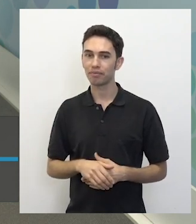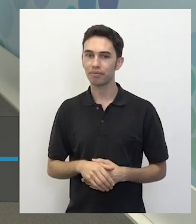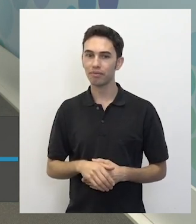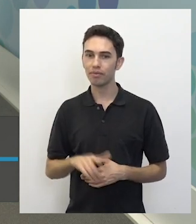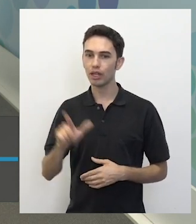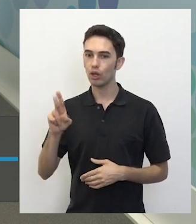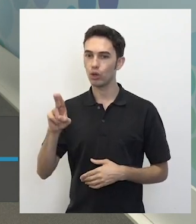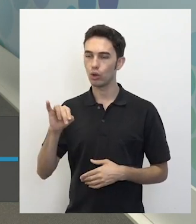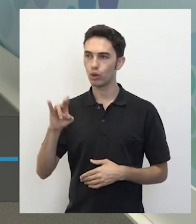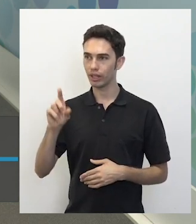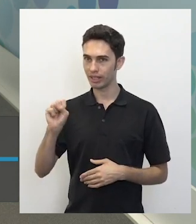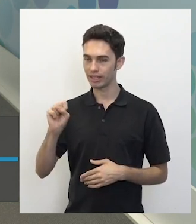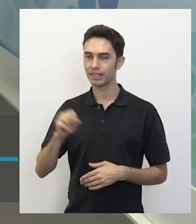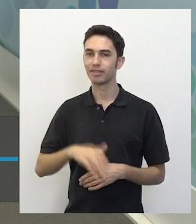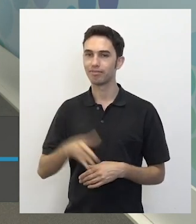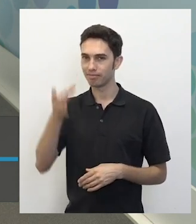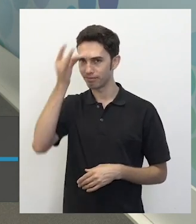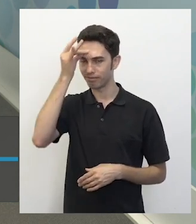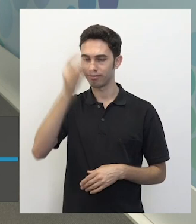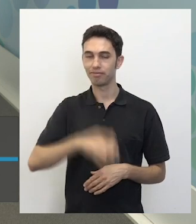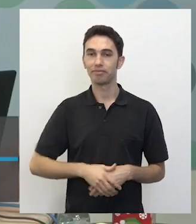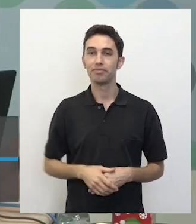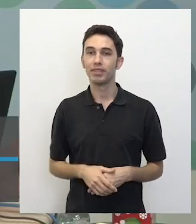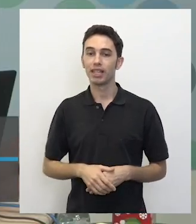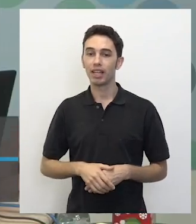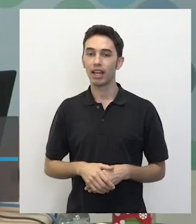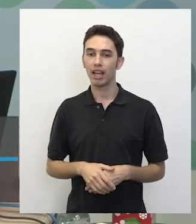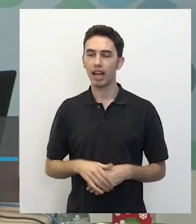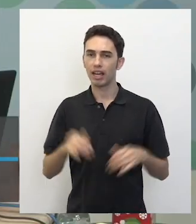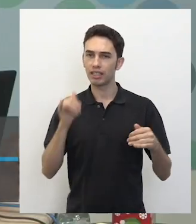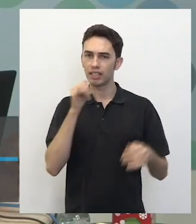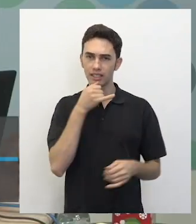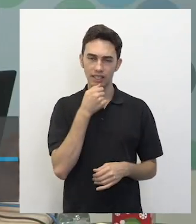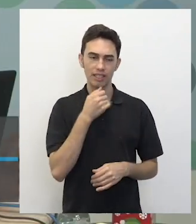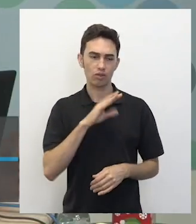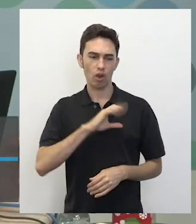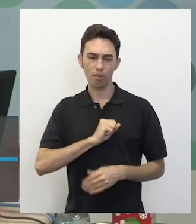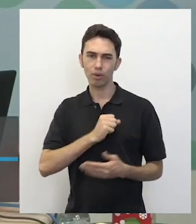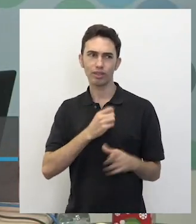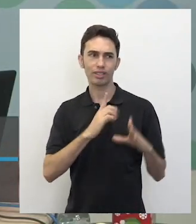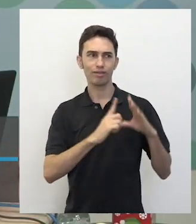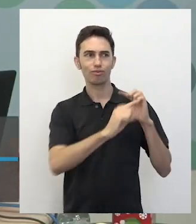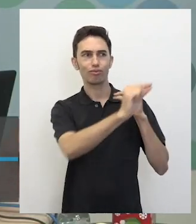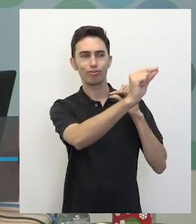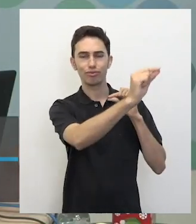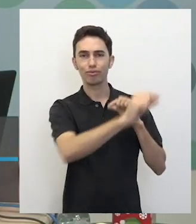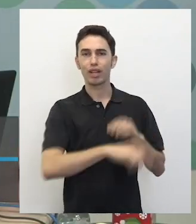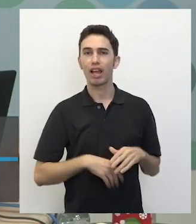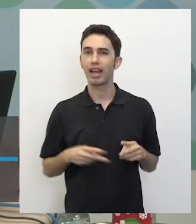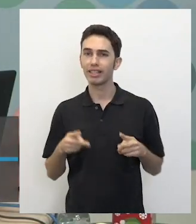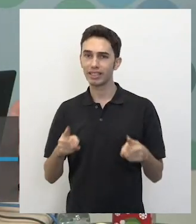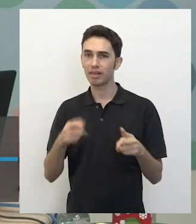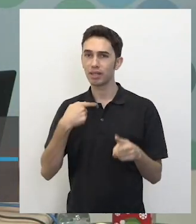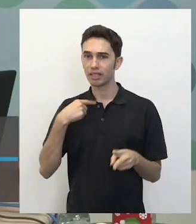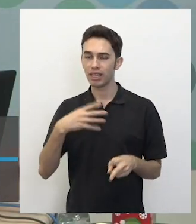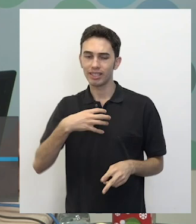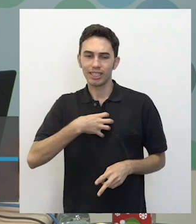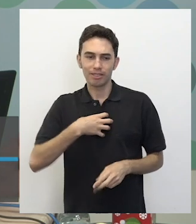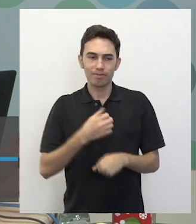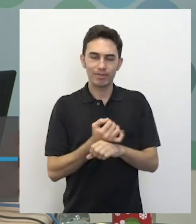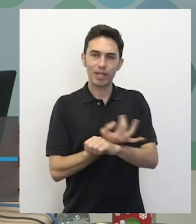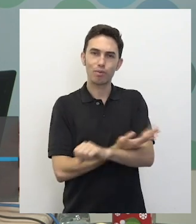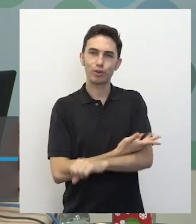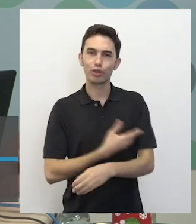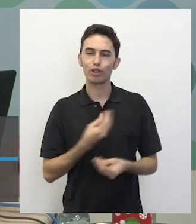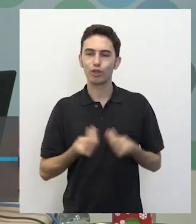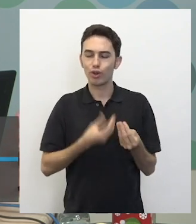Luiz Miguel. Luiz Miguel, tá, vou aprendendo. A tristeza de um amor que se foi, ele diz que no poema inteiro são sentimentos, emoções e de como